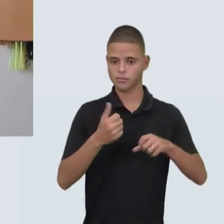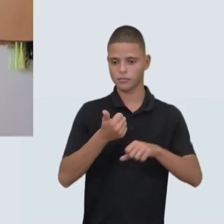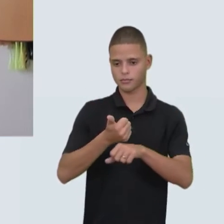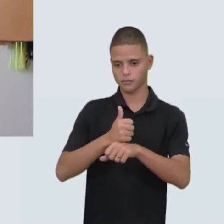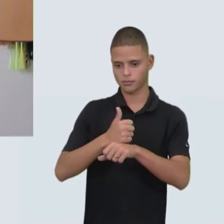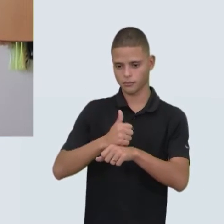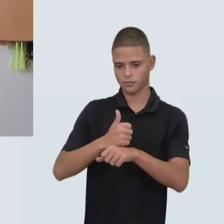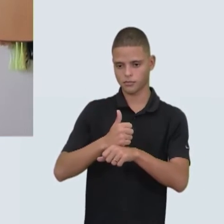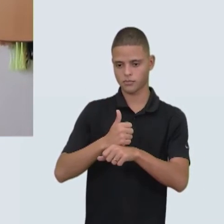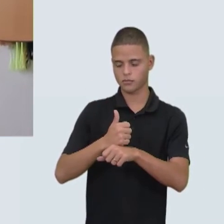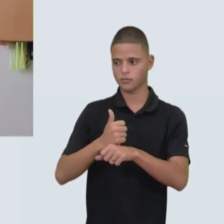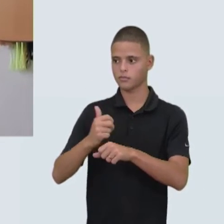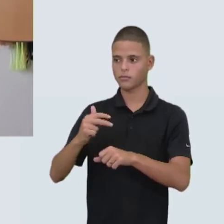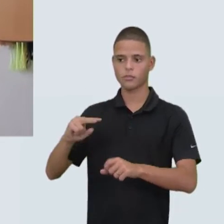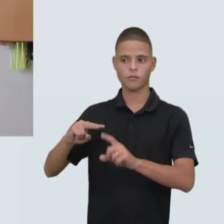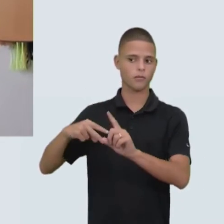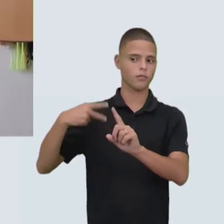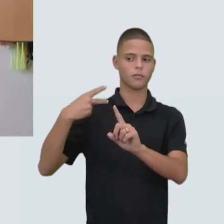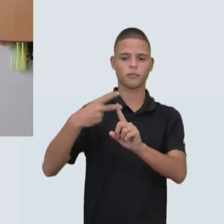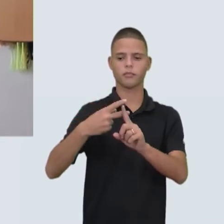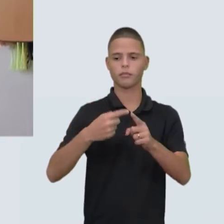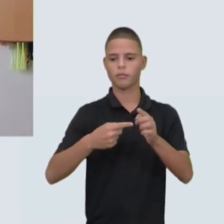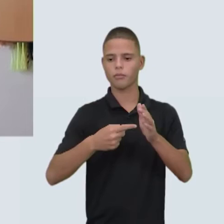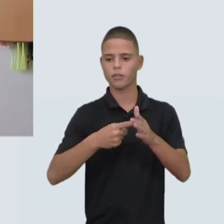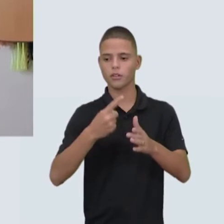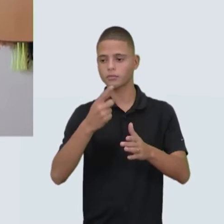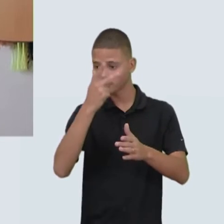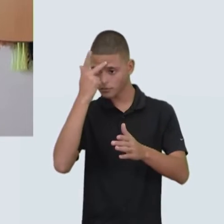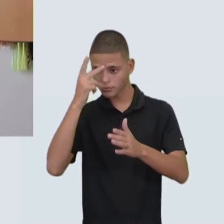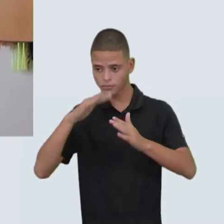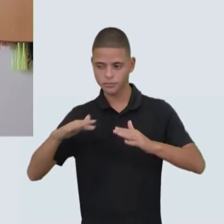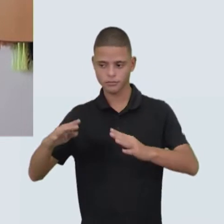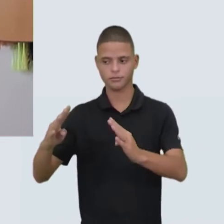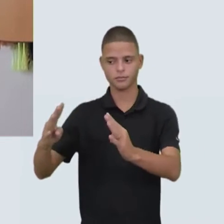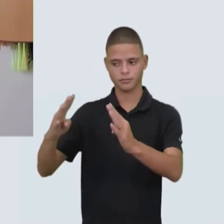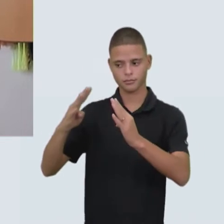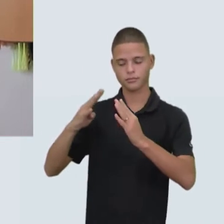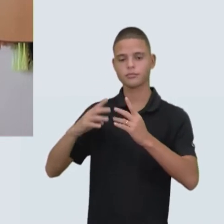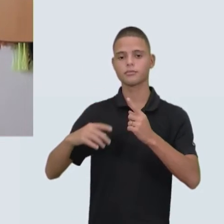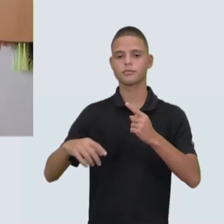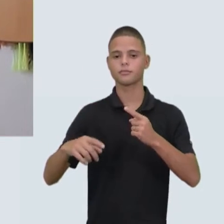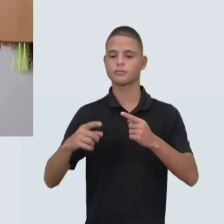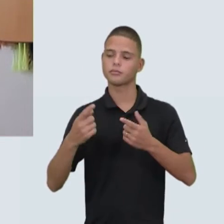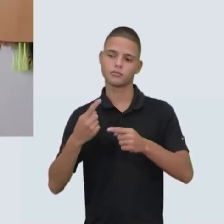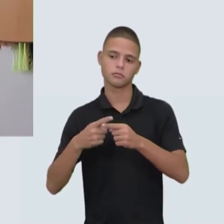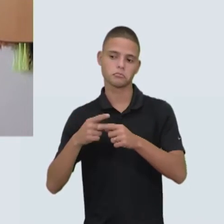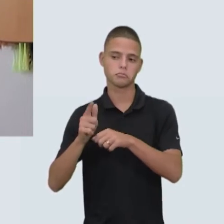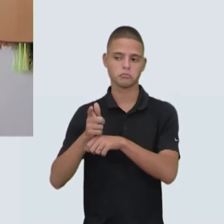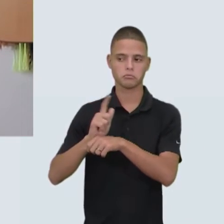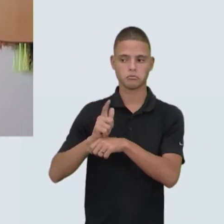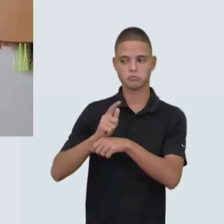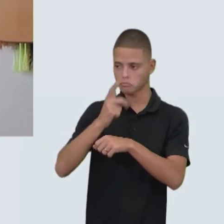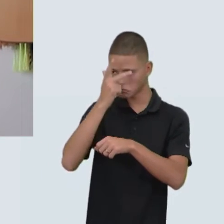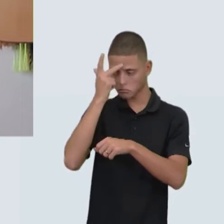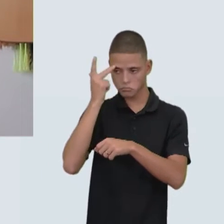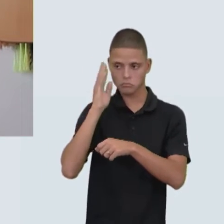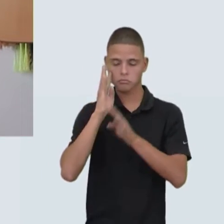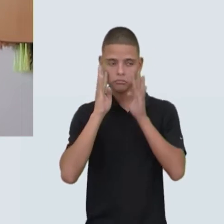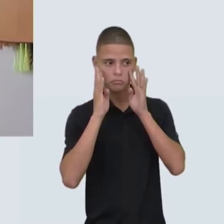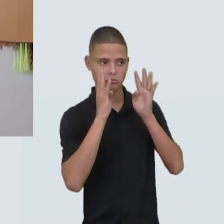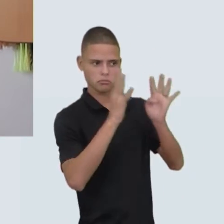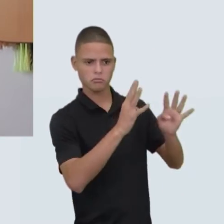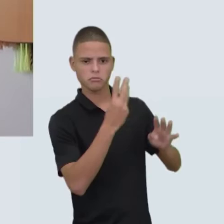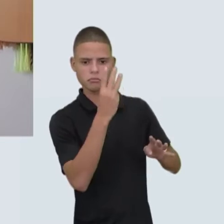marketing é duplo. Primeiro, precisam conquistar a atenção dos consumidores. Seria difícil para um gerente de marca fazer o consumidor assistir a um anúncio de